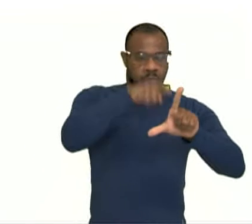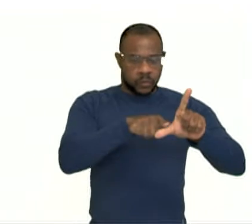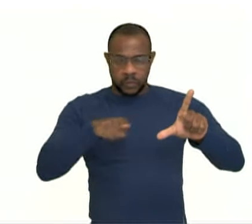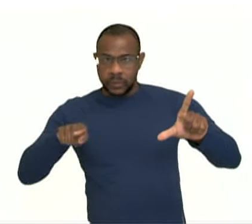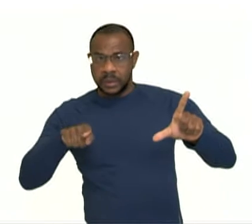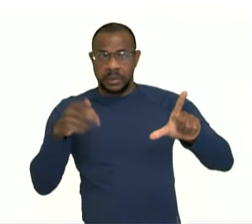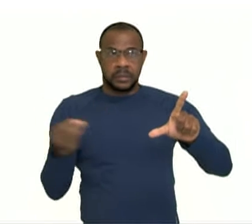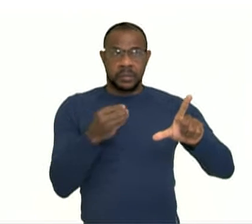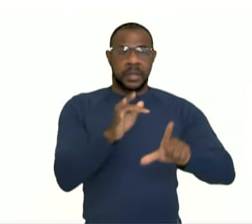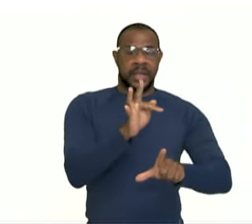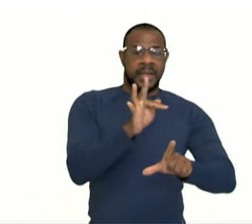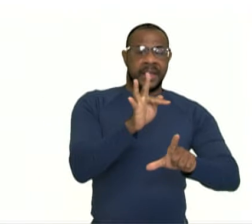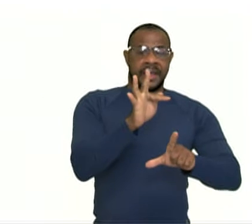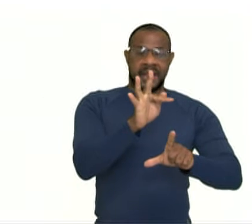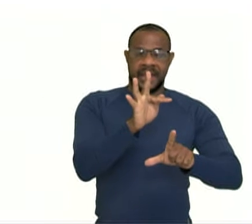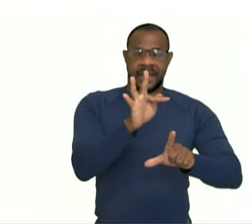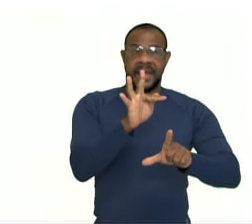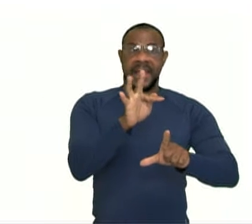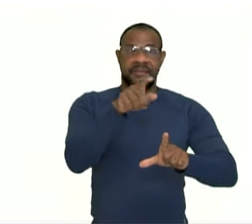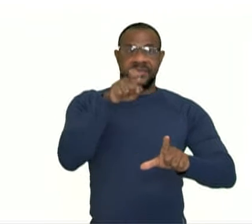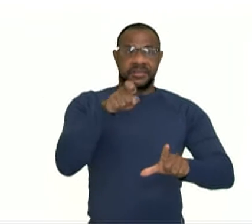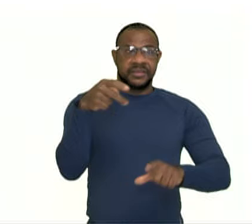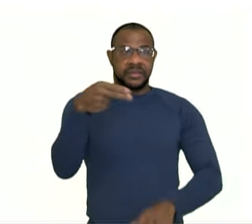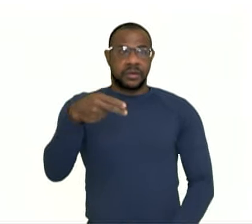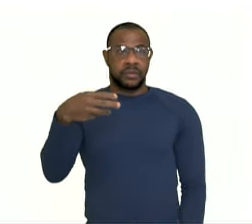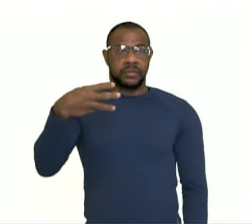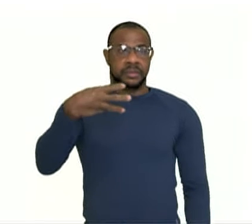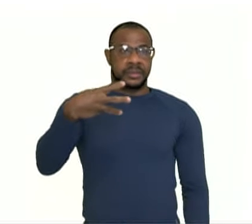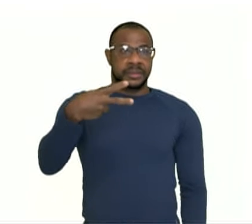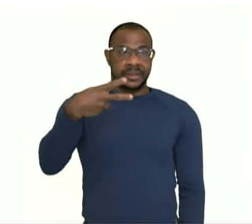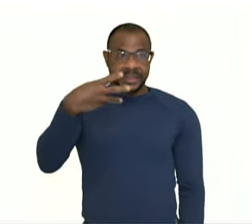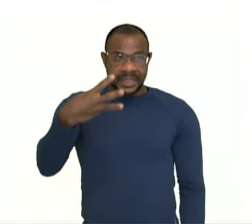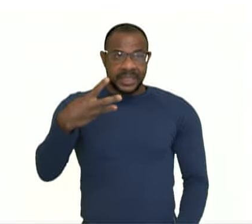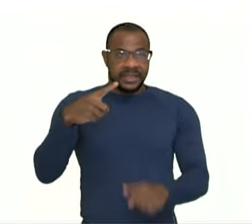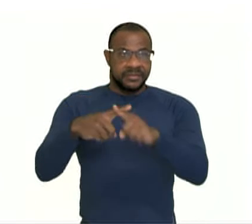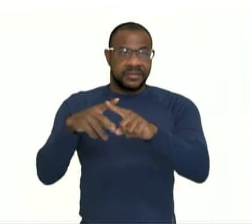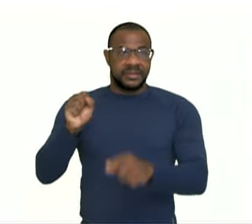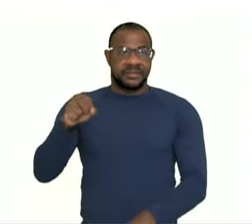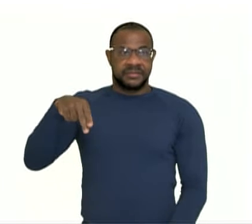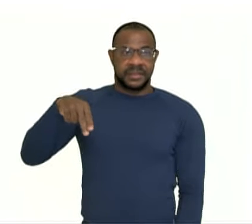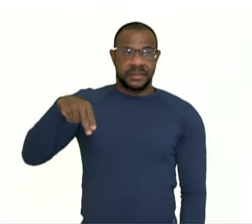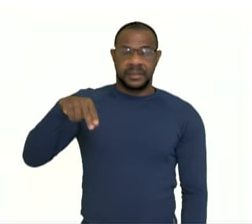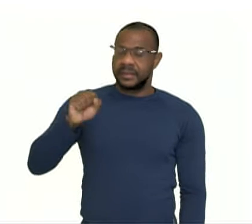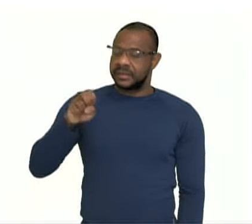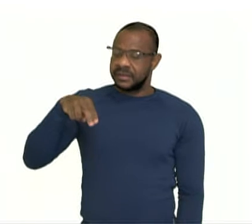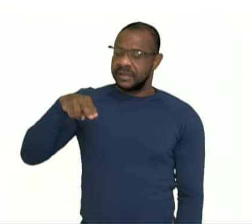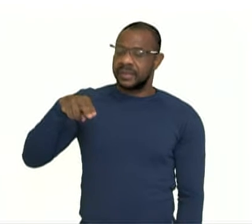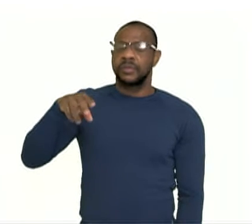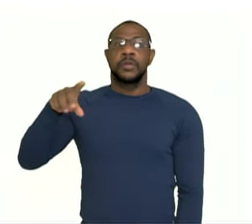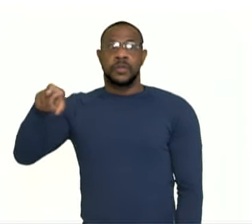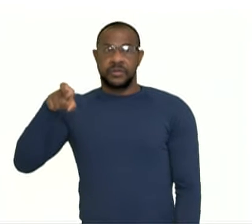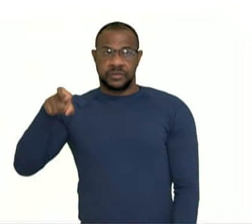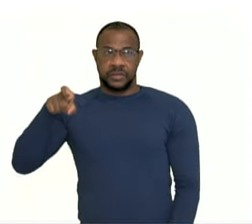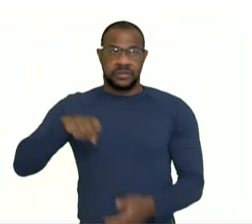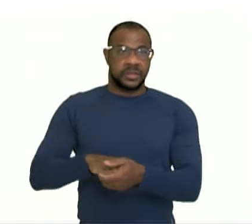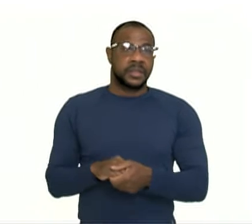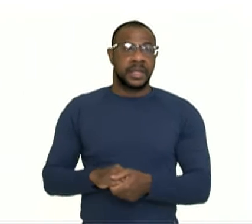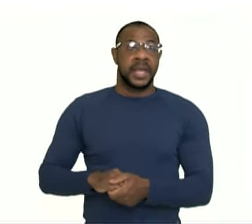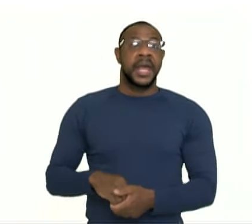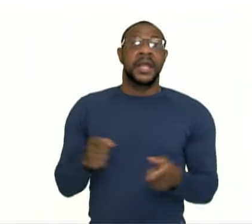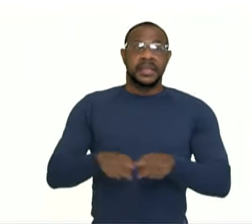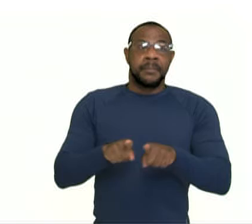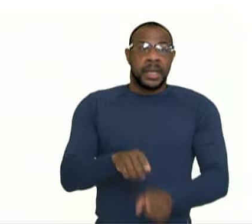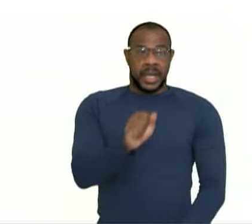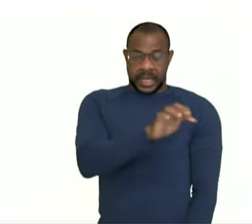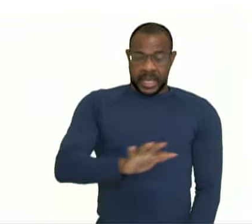função f de x igual a 3 vezes seno de x. Dando o seu domínio, a sua imagem